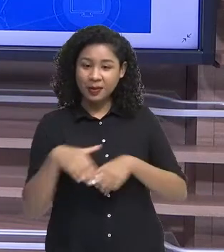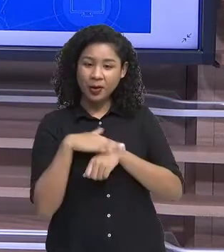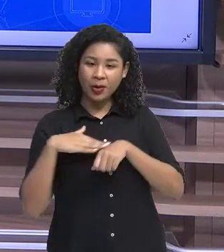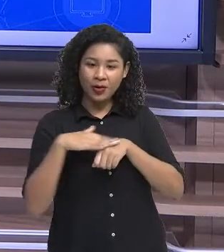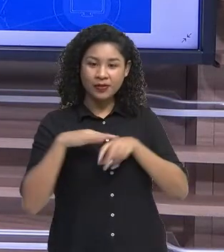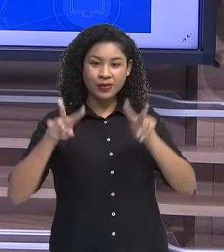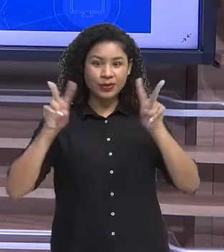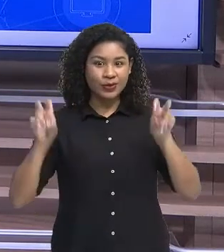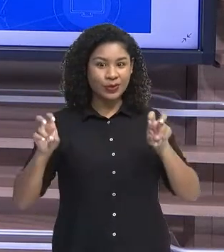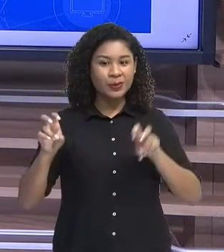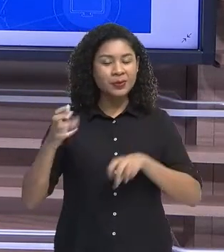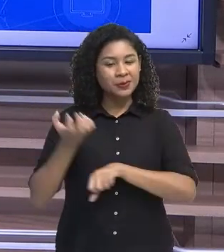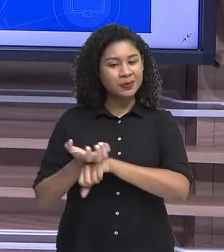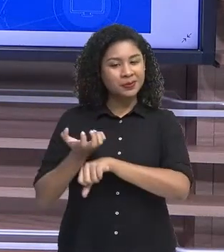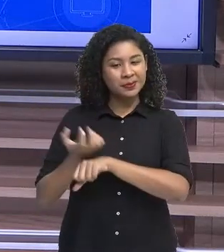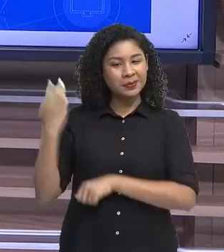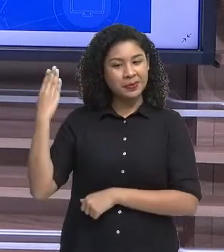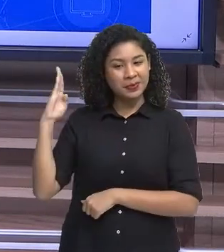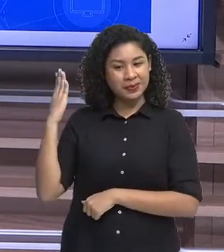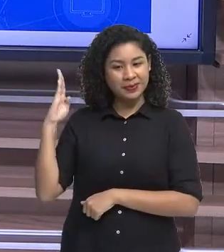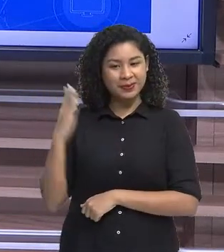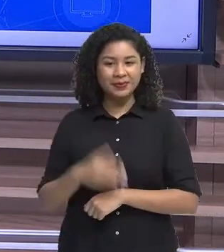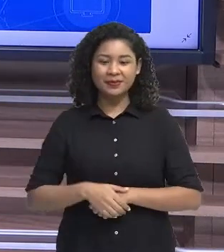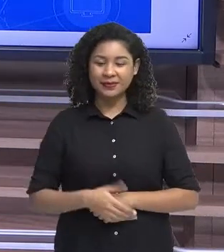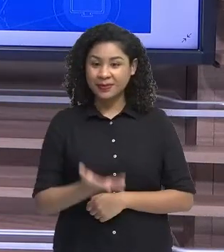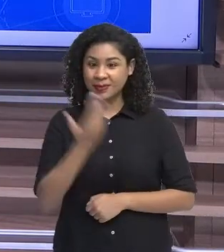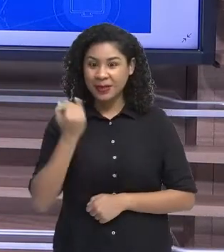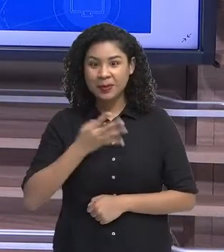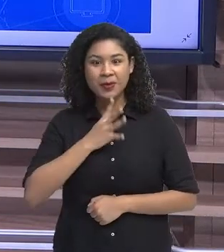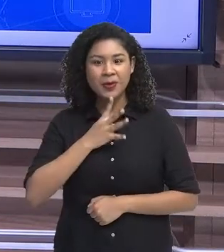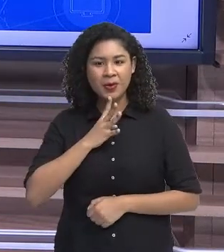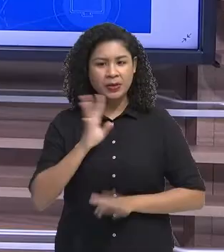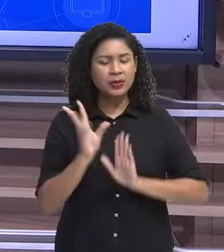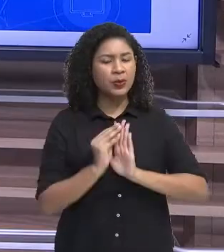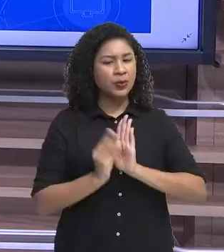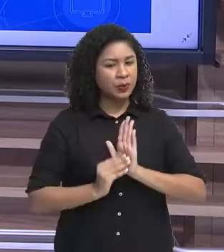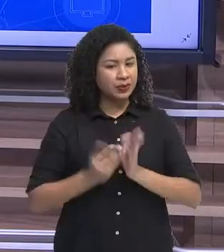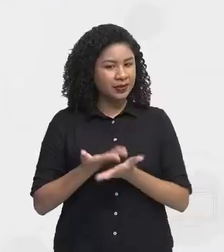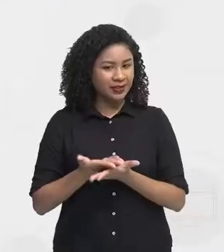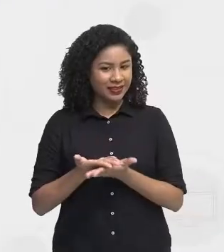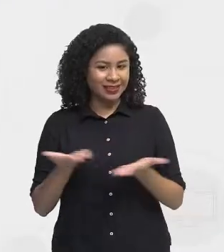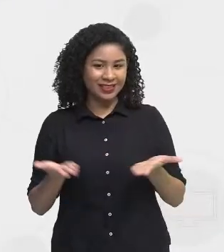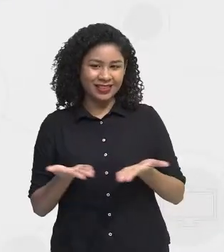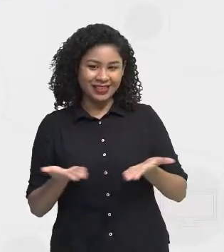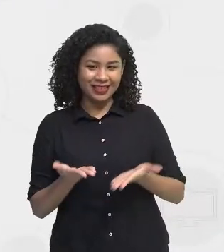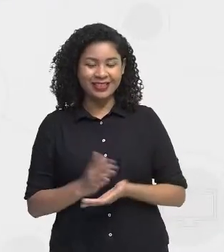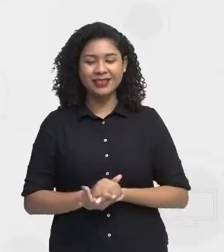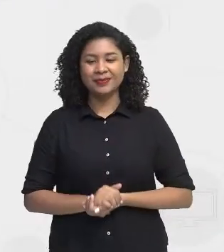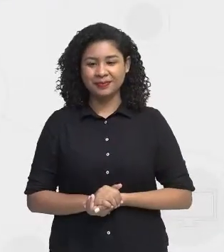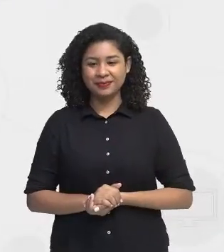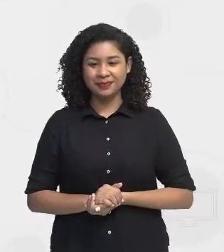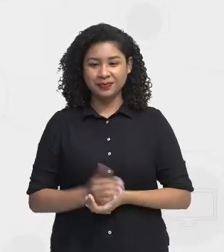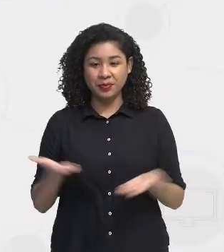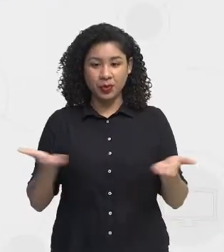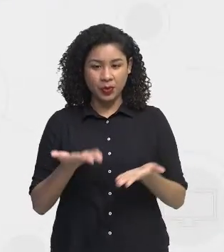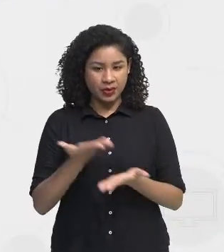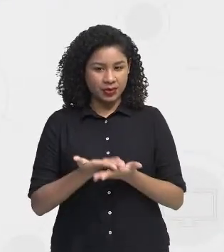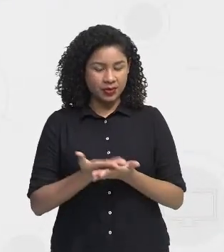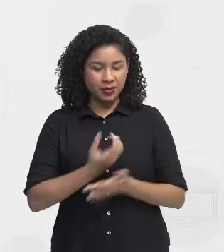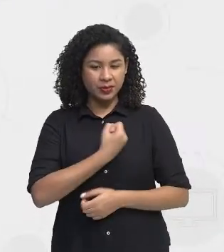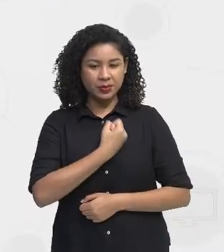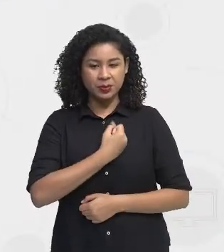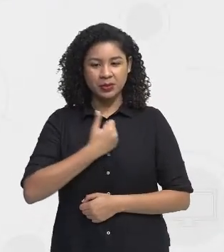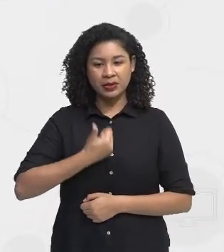sobre biologia, né? Então, vamos conhecer aí qual é o conteúdo da nossa aula de hoje. Hoje é a nossa aula